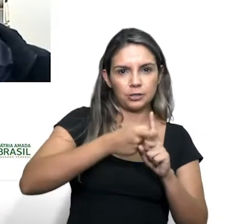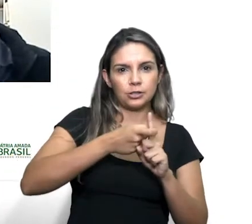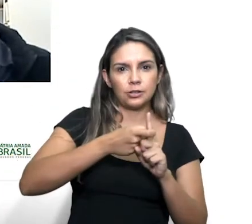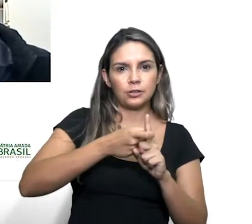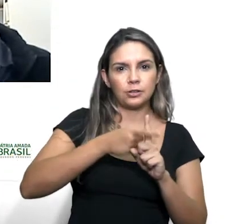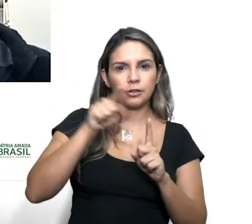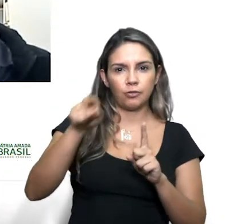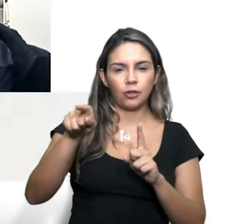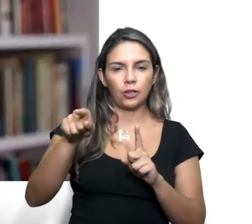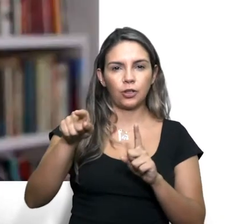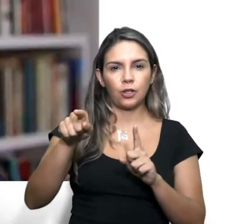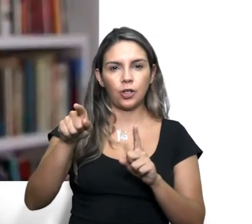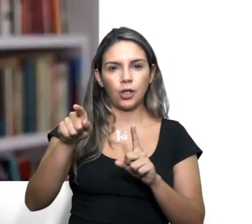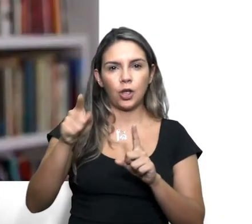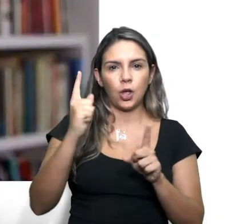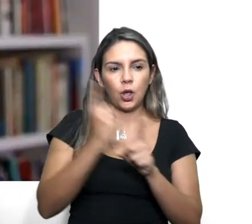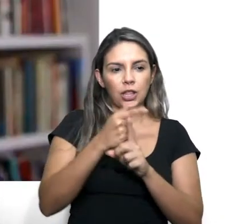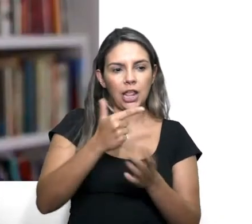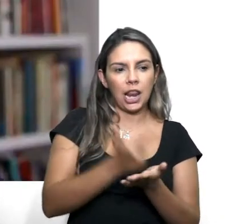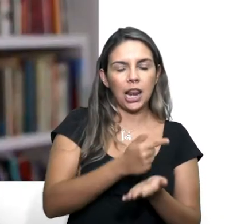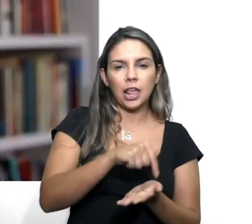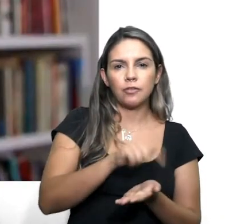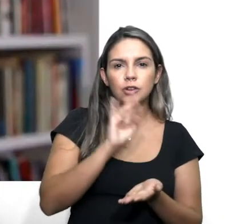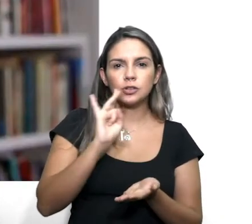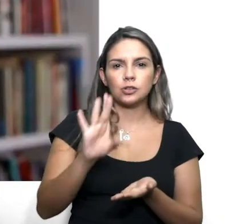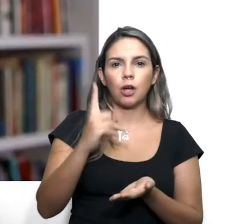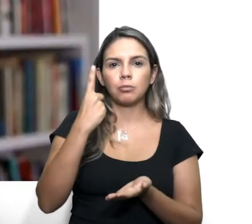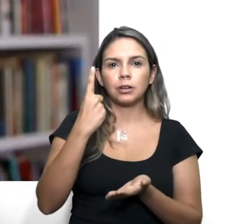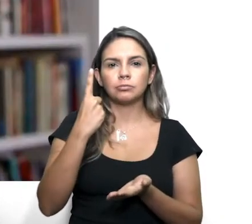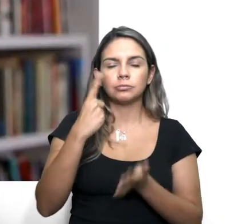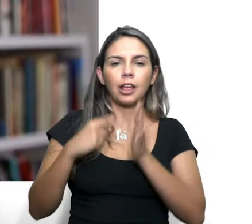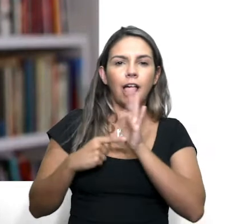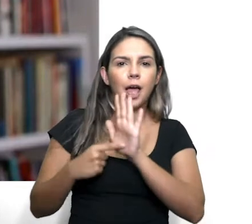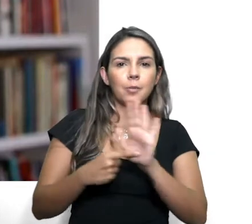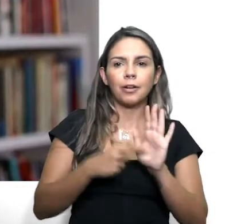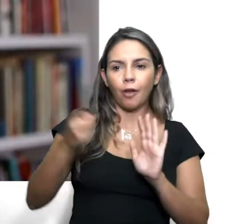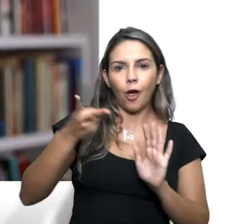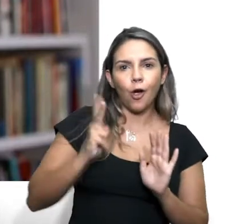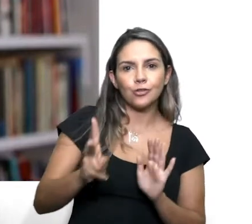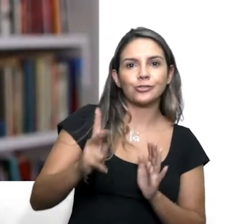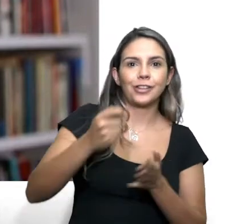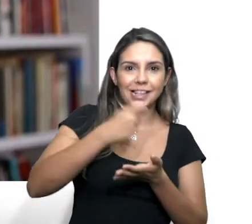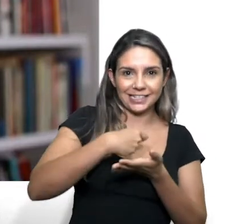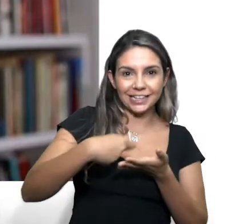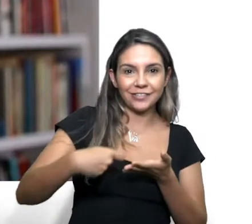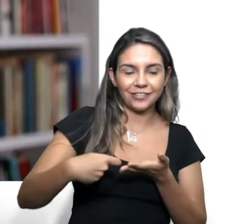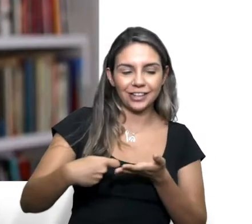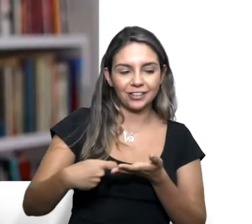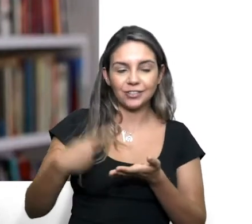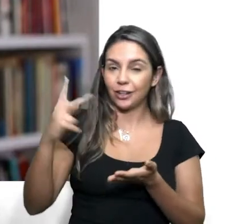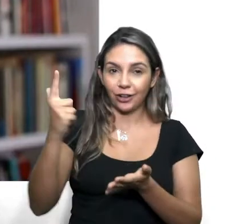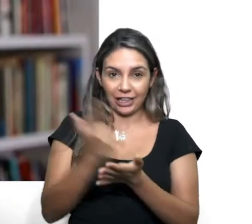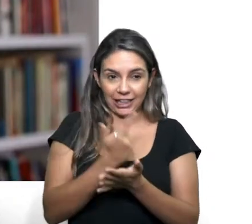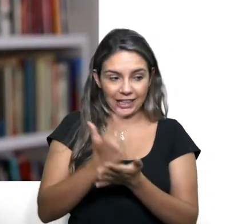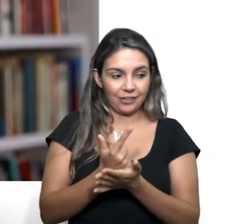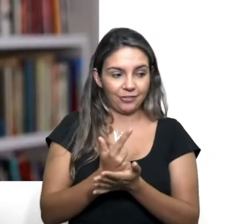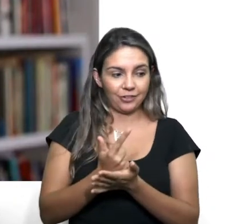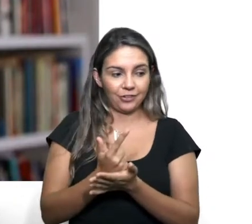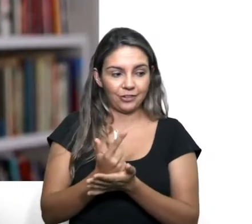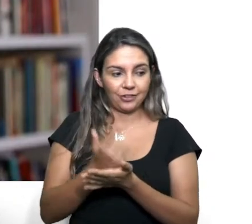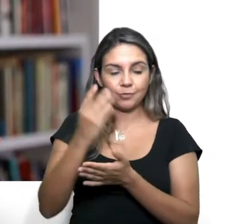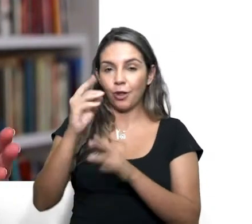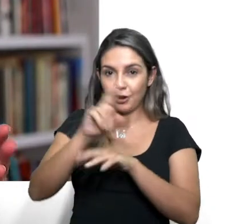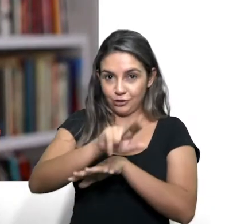você coloca nos livros são só uma alegoria para que você continue escrevendo. Porque os seus livros, como você disse, são